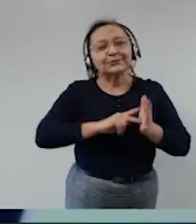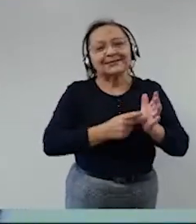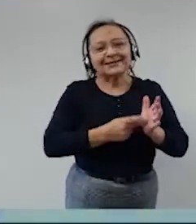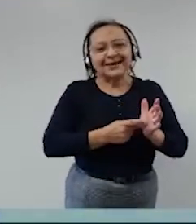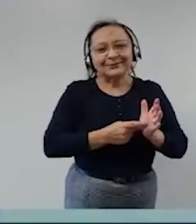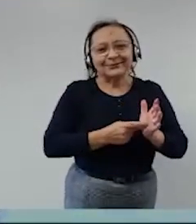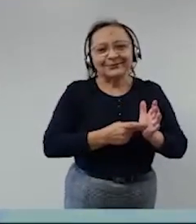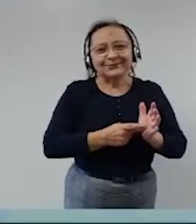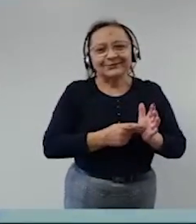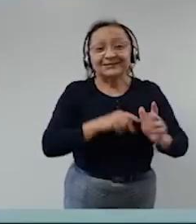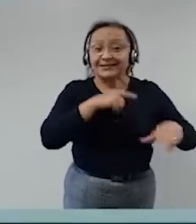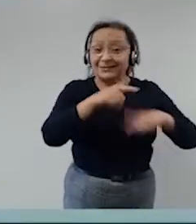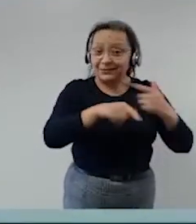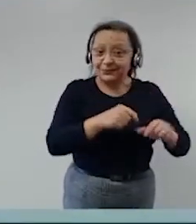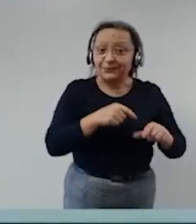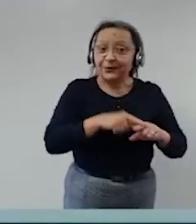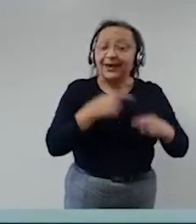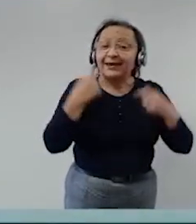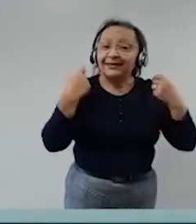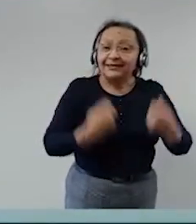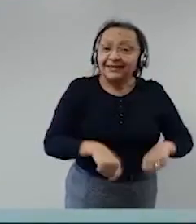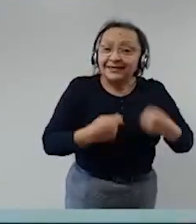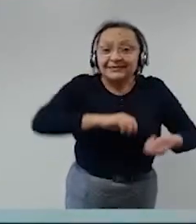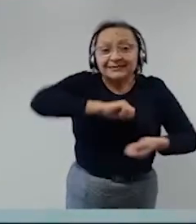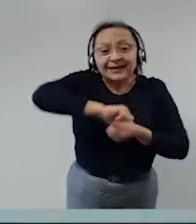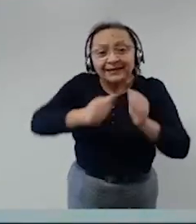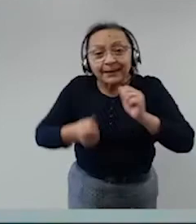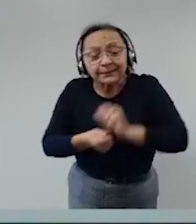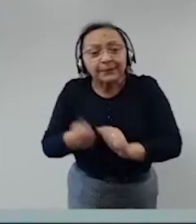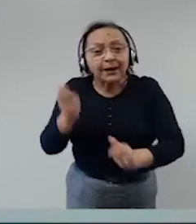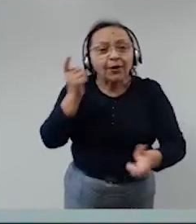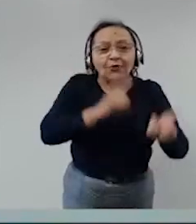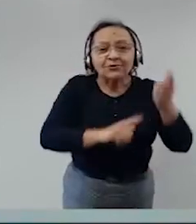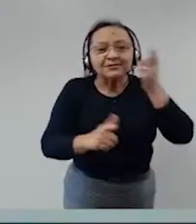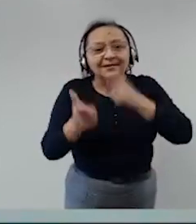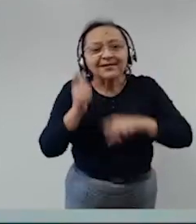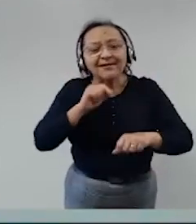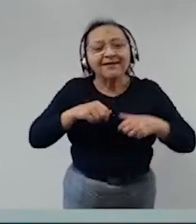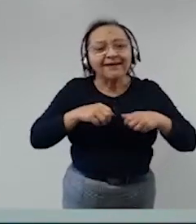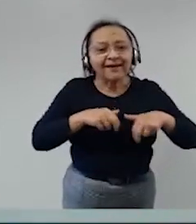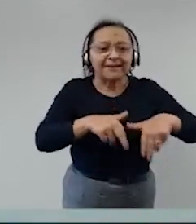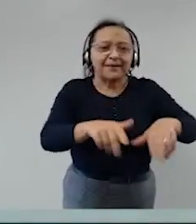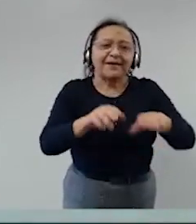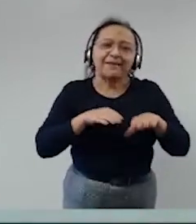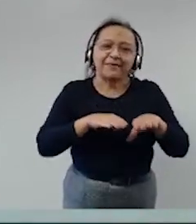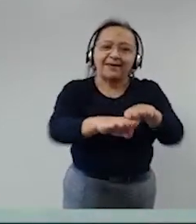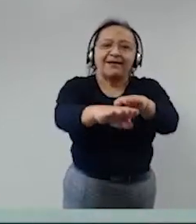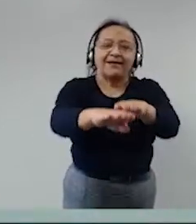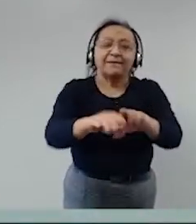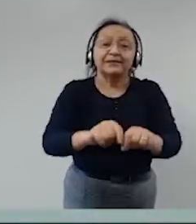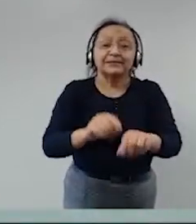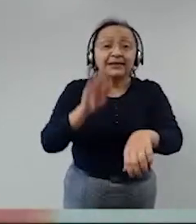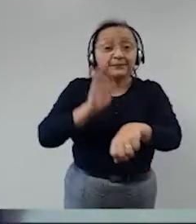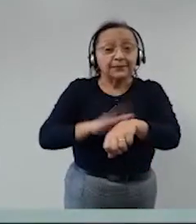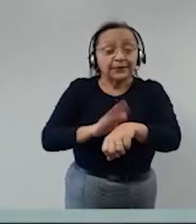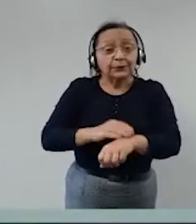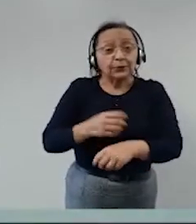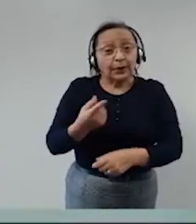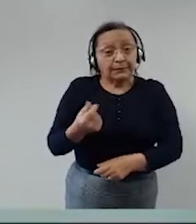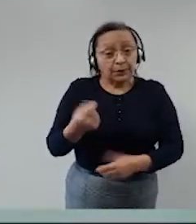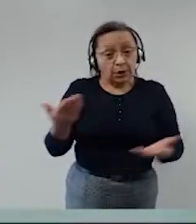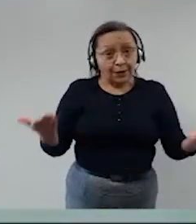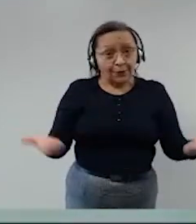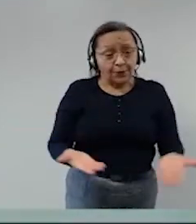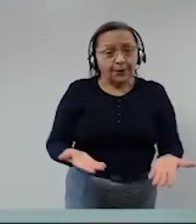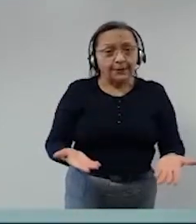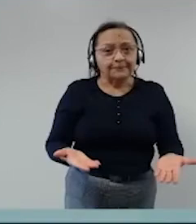trabalhadores, da necessidade de se reinventar para dar conta disso, para se impor diante do capital, que hoje